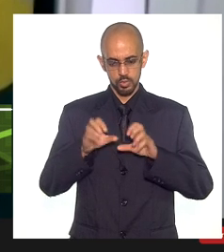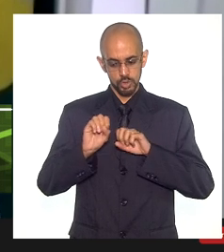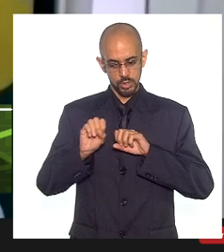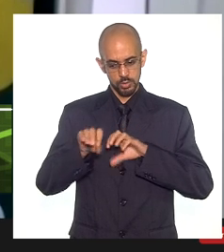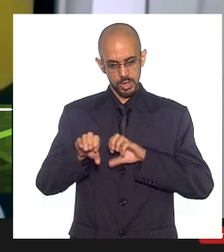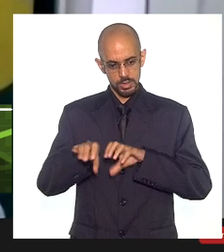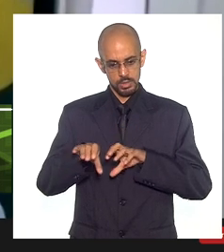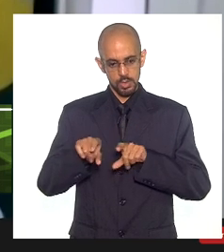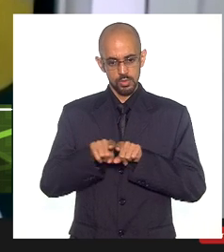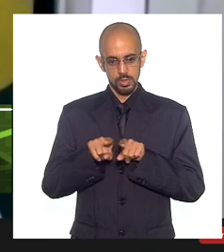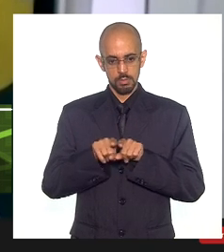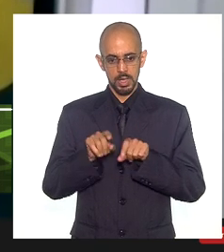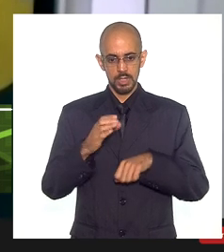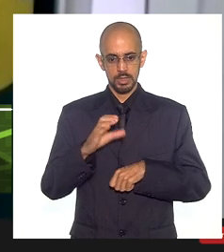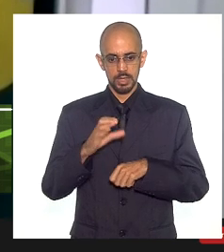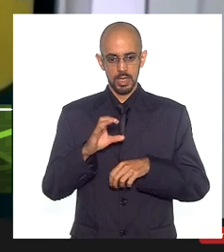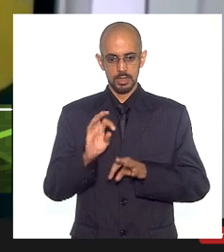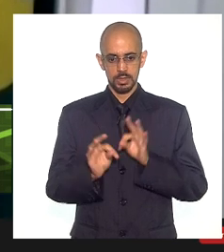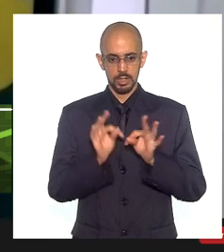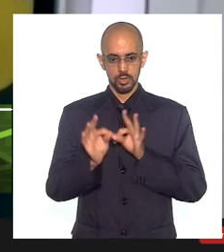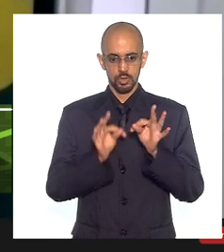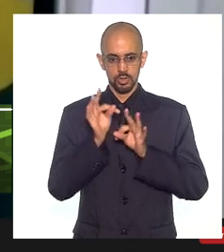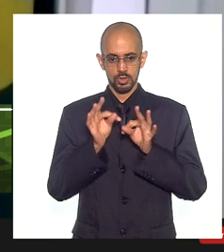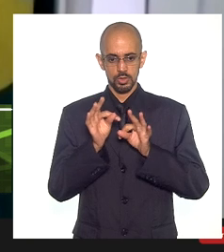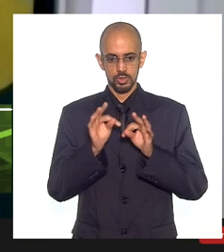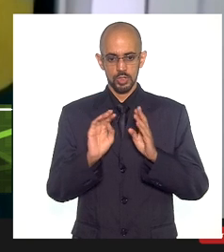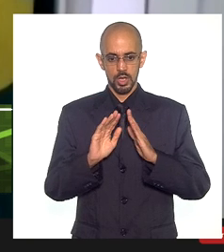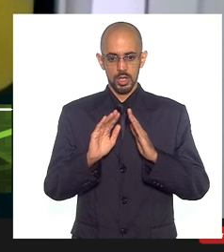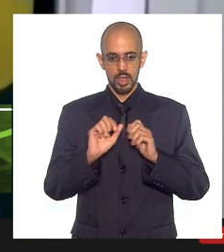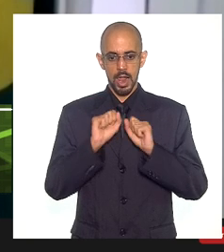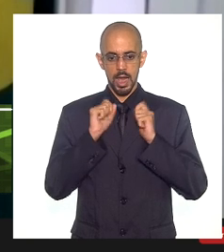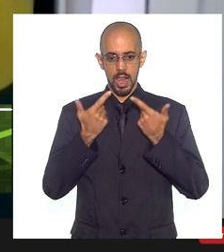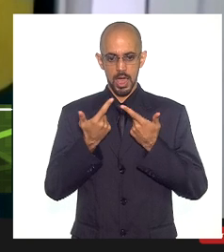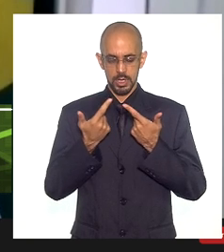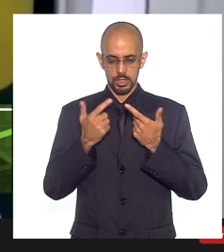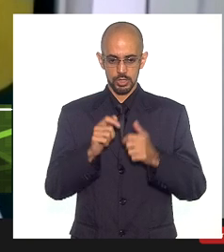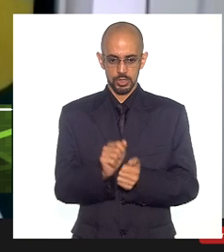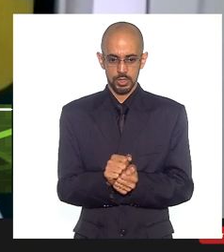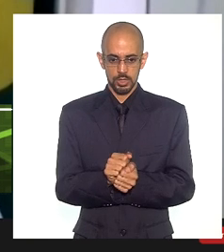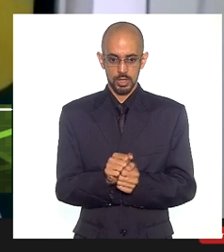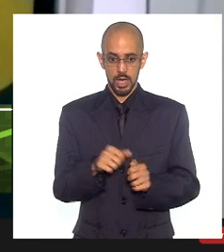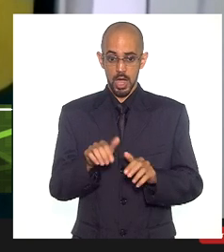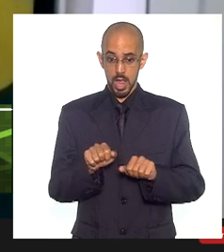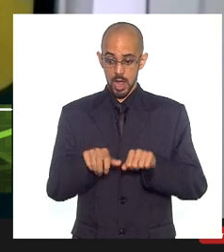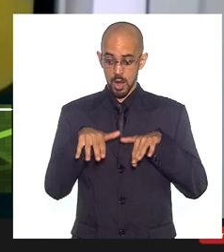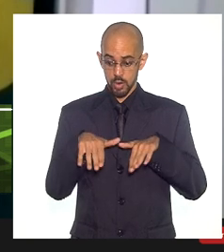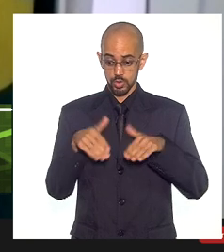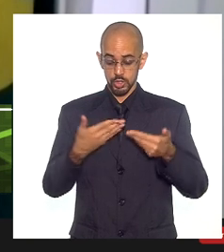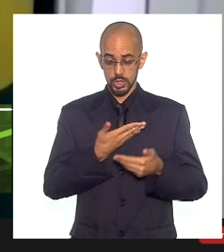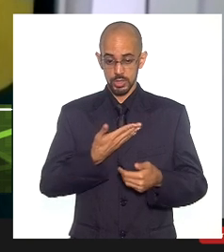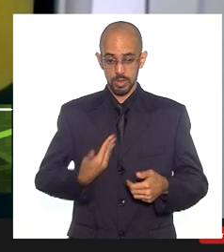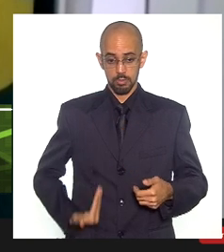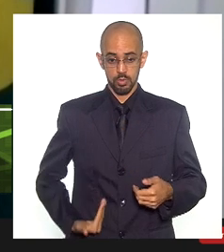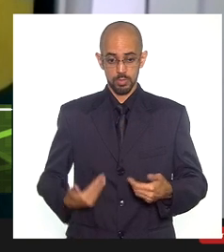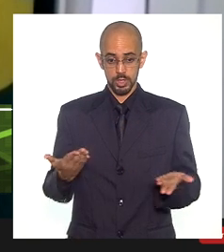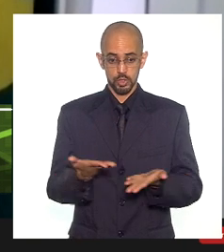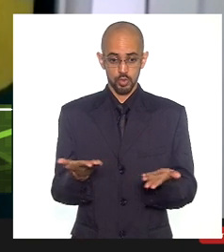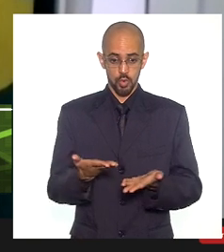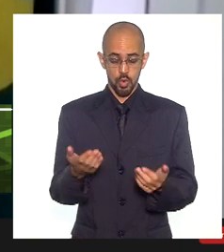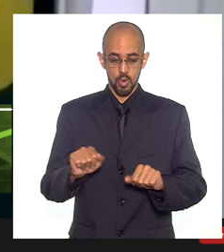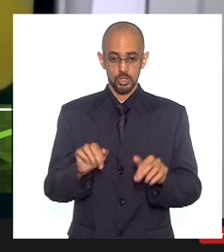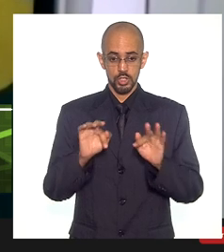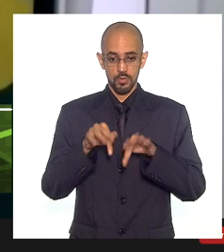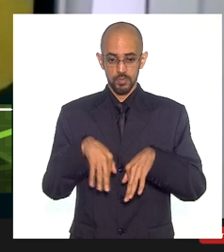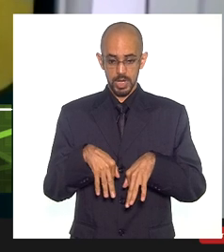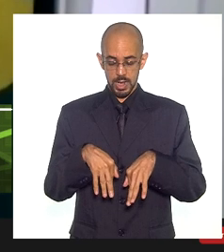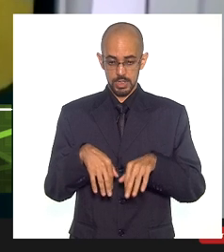e tecnologia da Assembleia Legislativa do Estado do Rio de Janeiro. Na verdade, a audiência de hoje fecha um primeiro ciclo de audiências